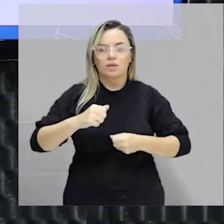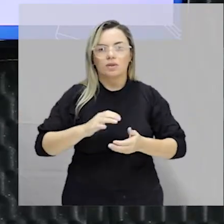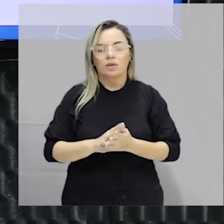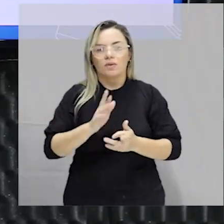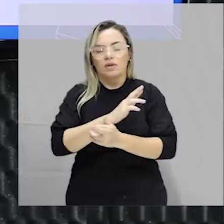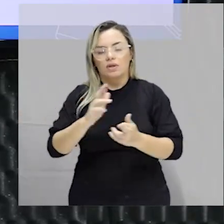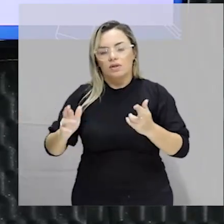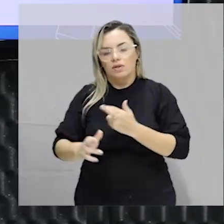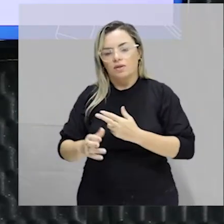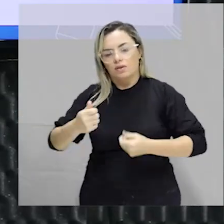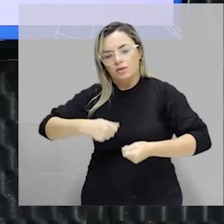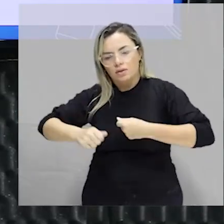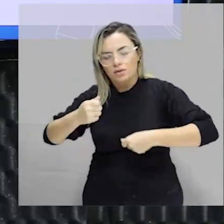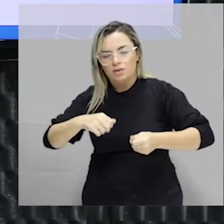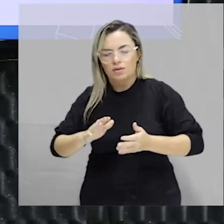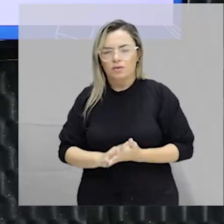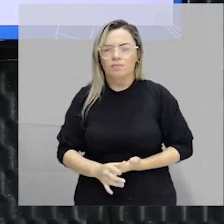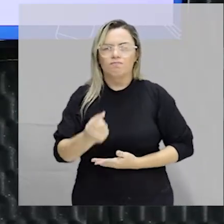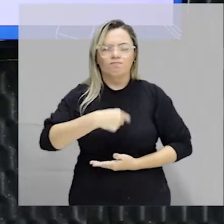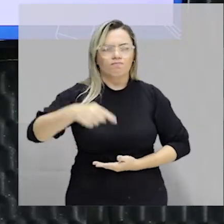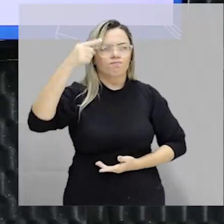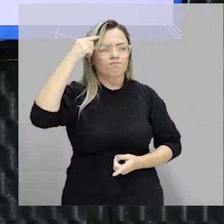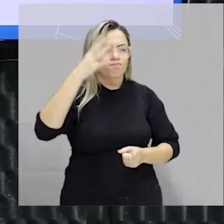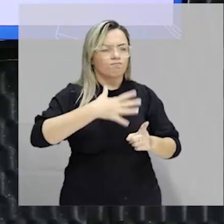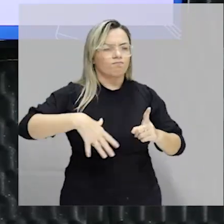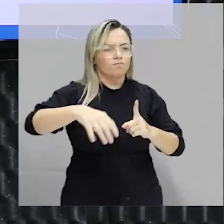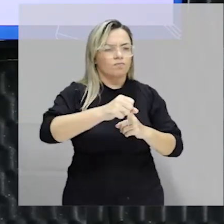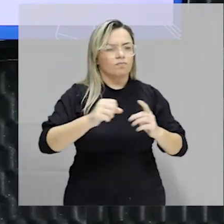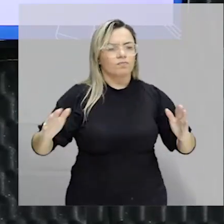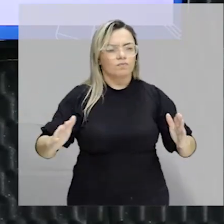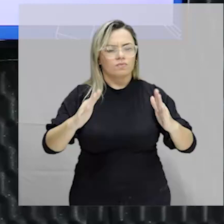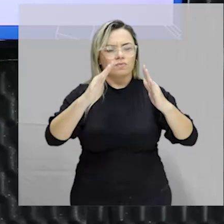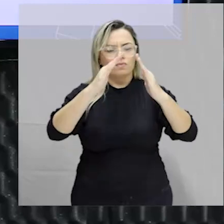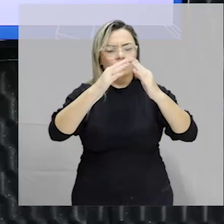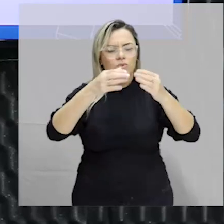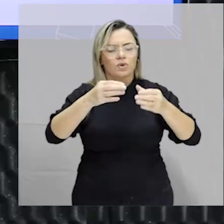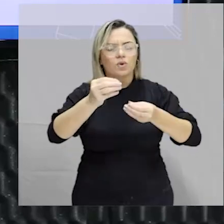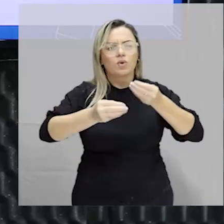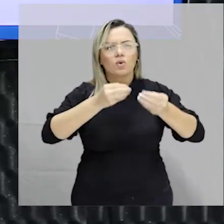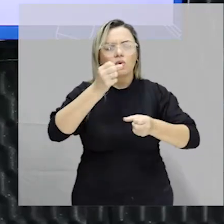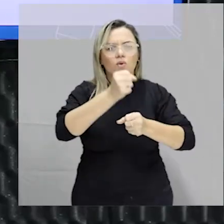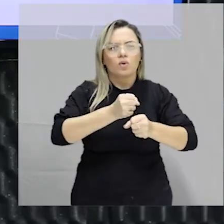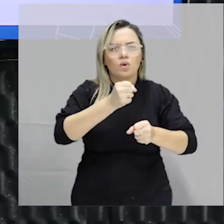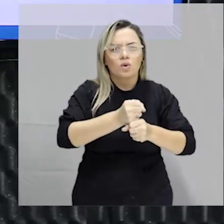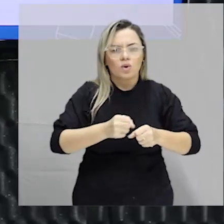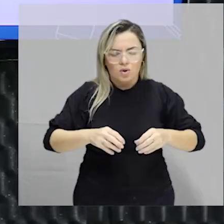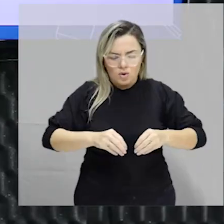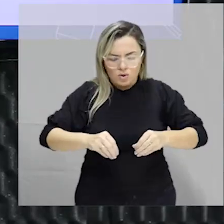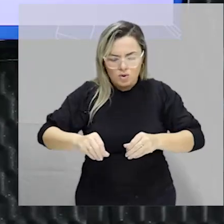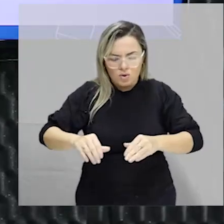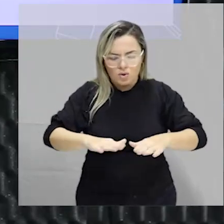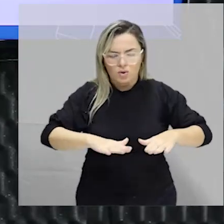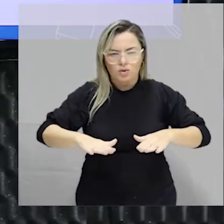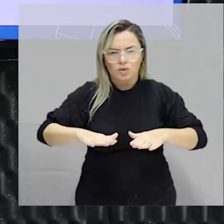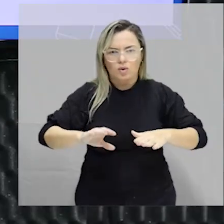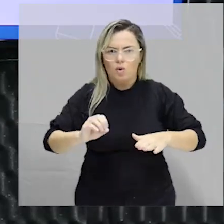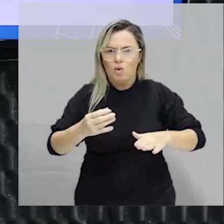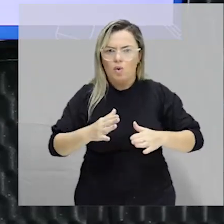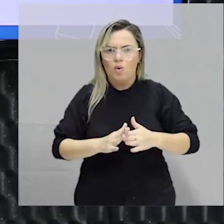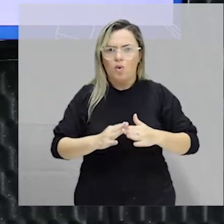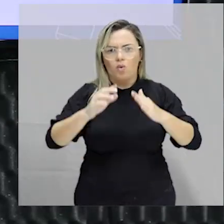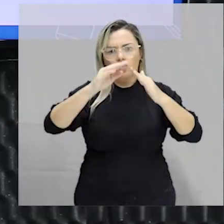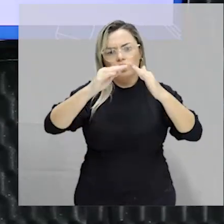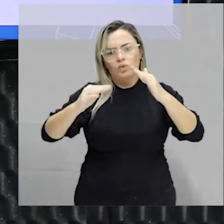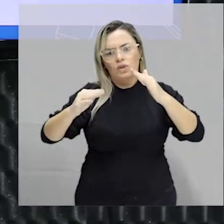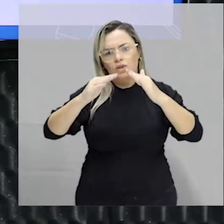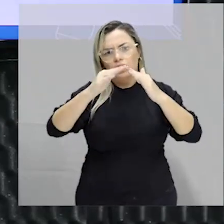o seguinte, pensa que a sociedade é uma casa. Como é que a gente começa construindo uma casa? A gente começa do chão ou do telhado? Do chão, da